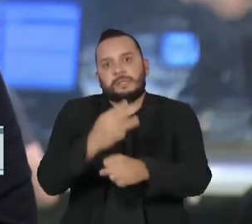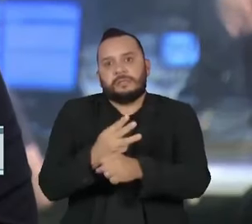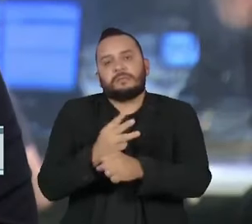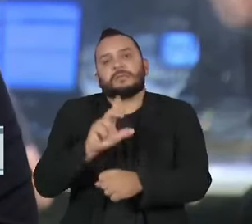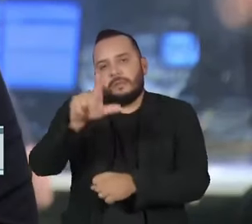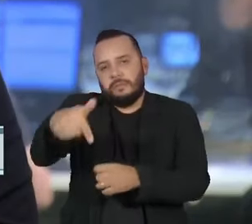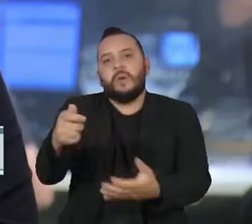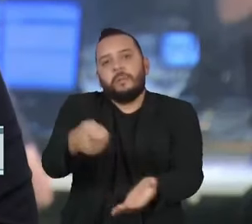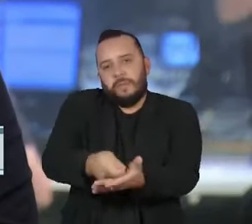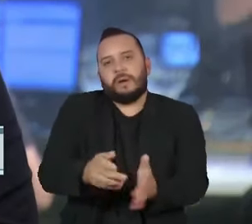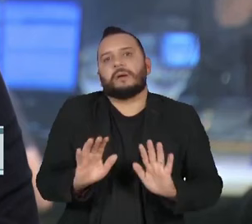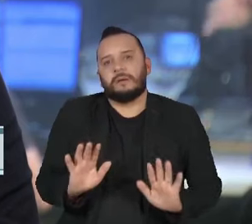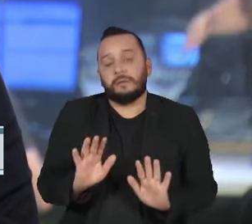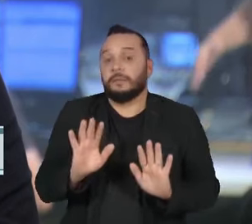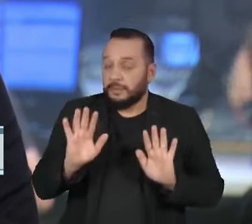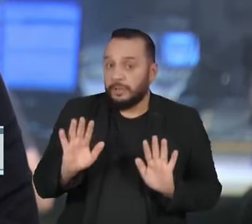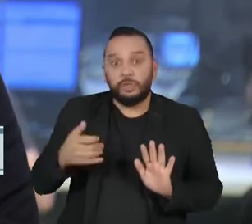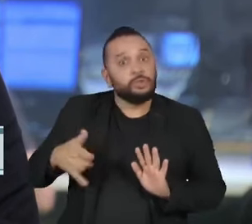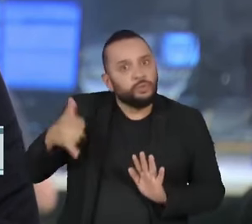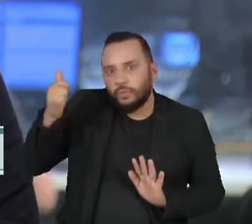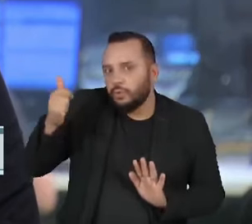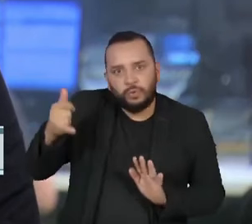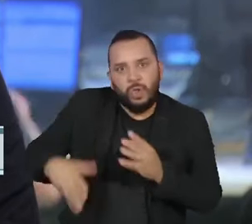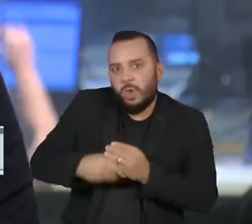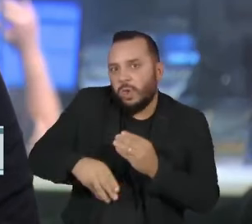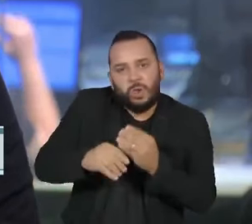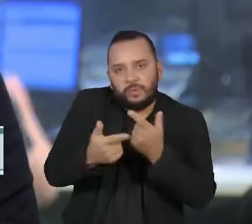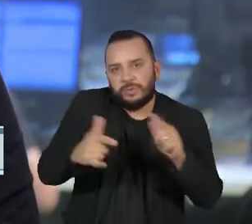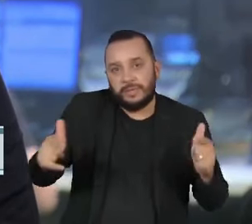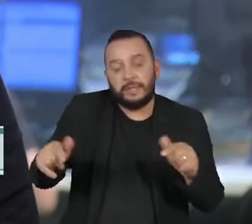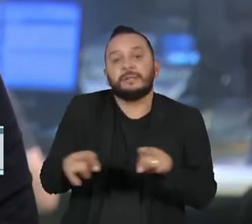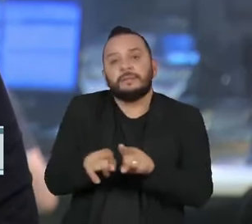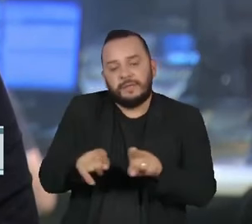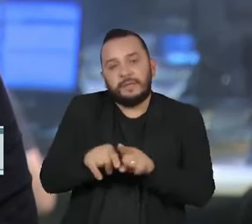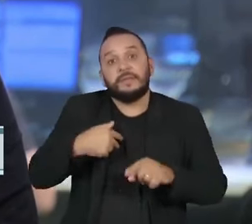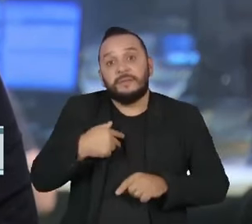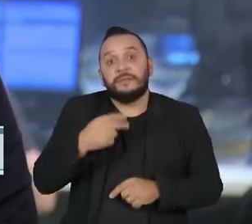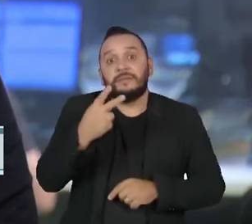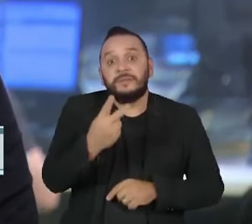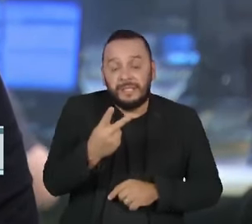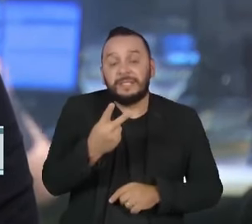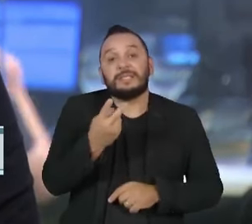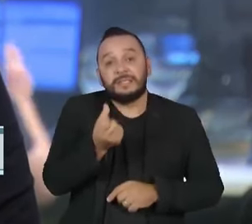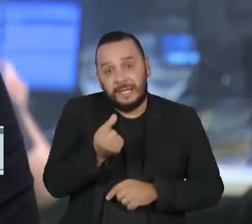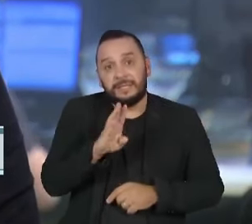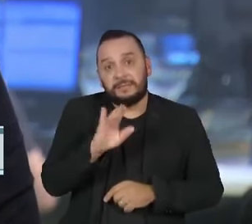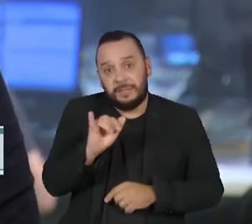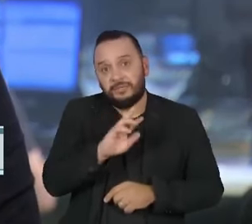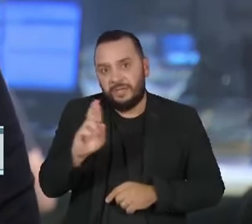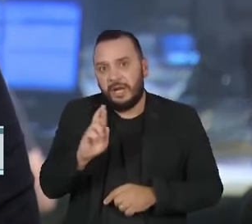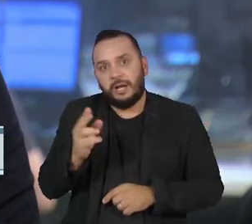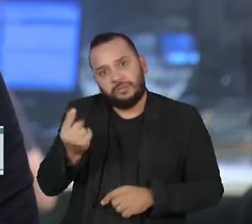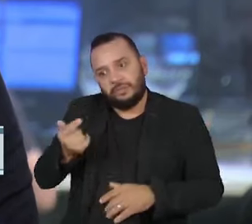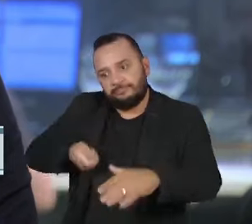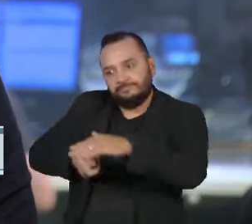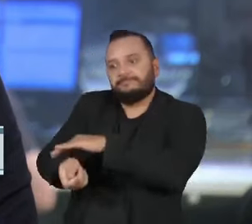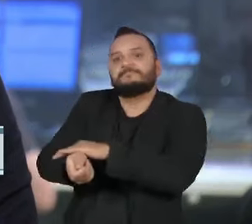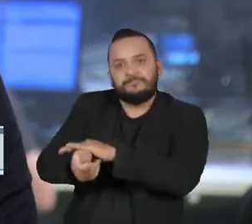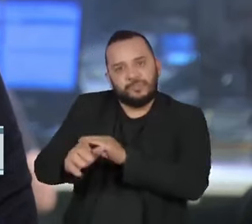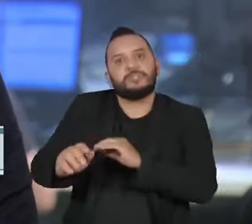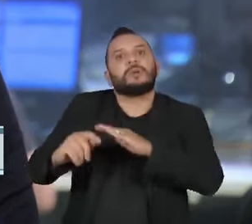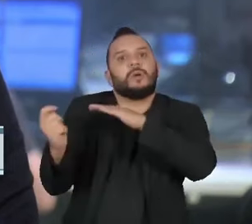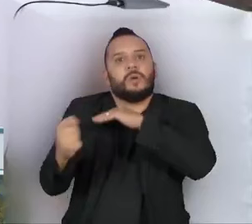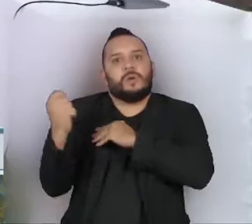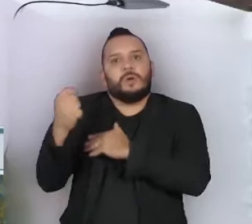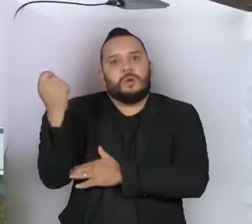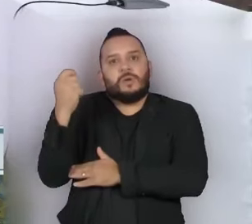a medida Federal vai dar ao estado R3 bilhões de reais para investir na reconstrução da infraestrutura destruída na tragédia